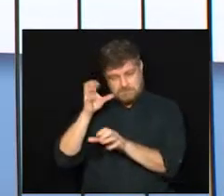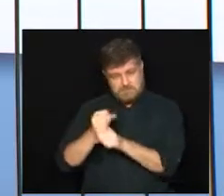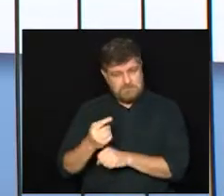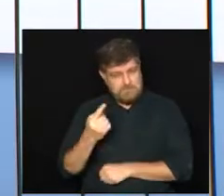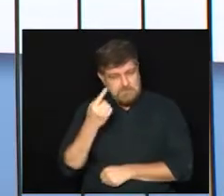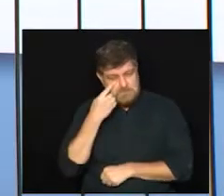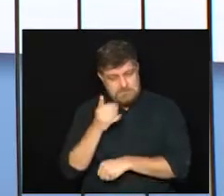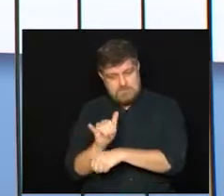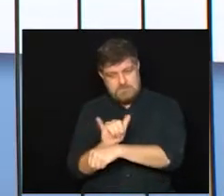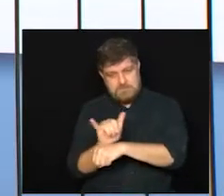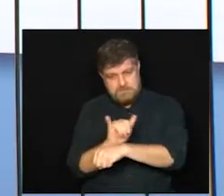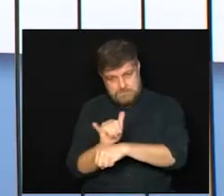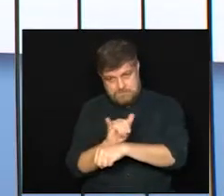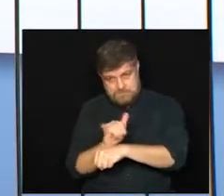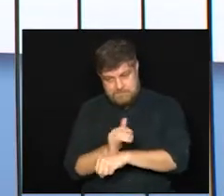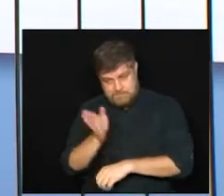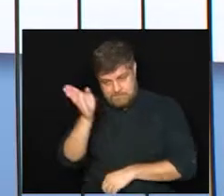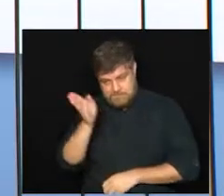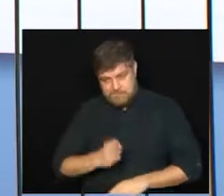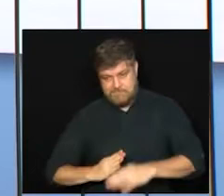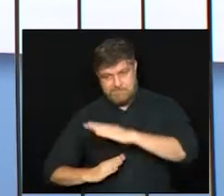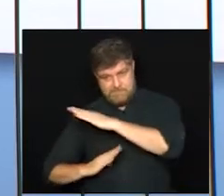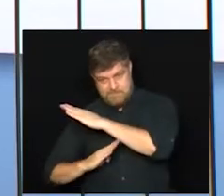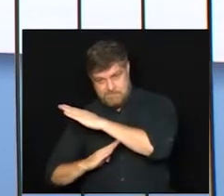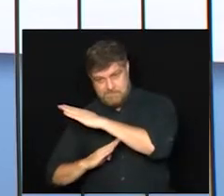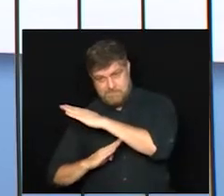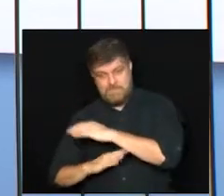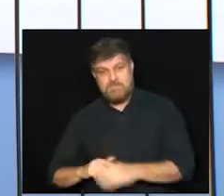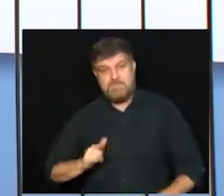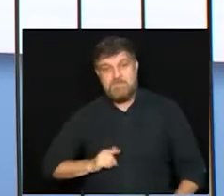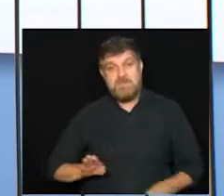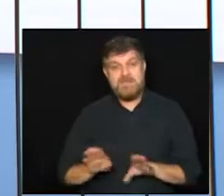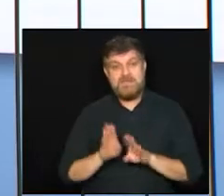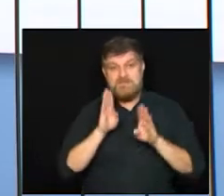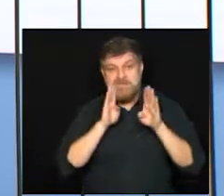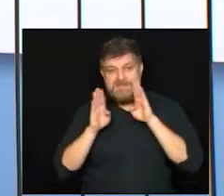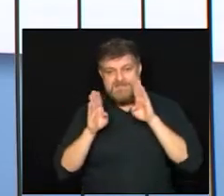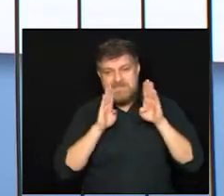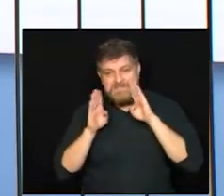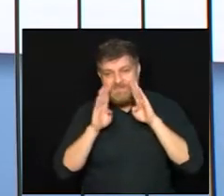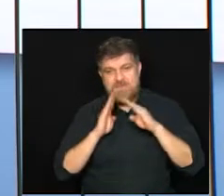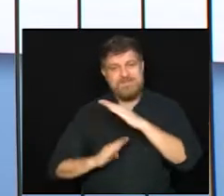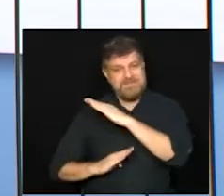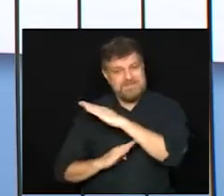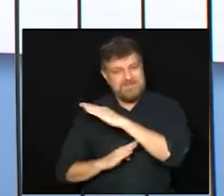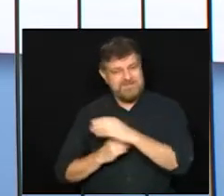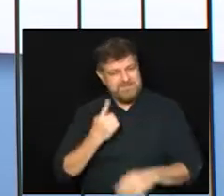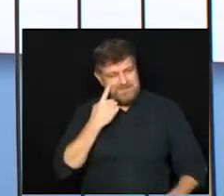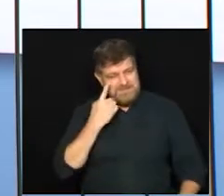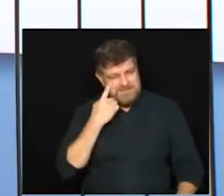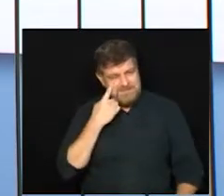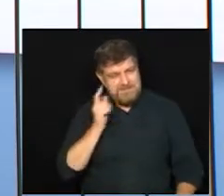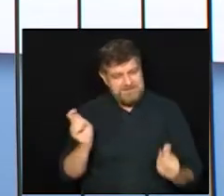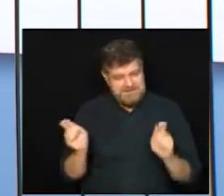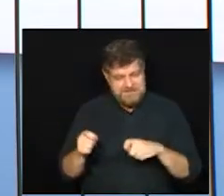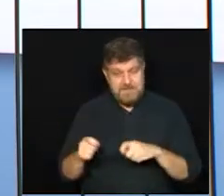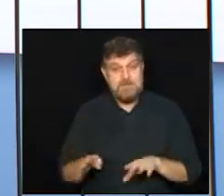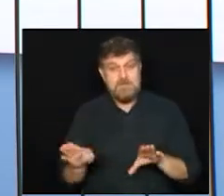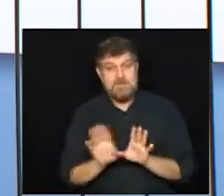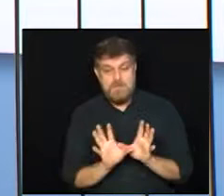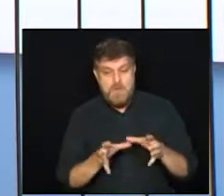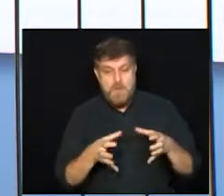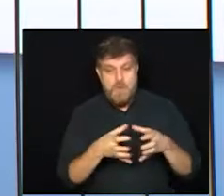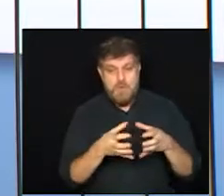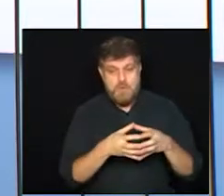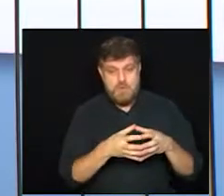no youtube.com/TV Câmara Campinas e ainda no Facebook da TV Câmara Campinas. Falando ainda de comissões,